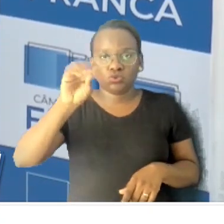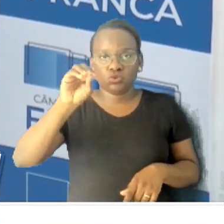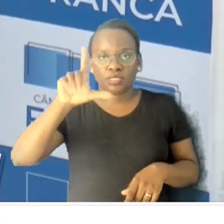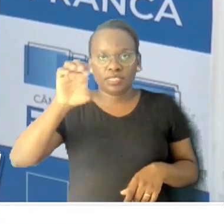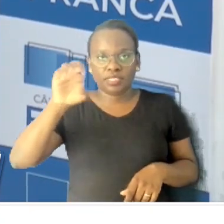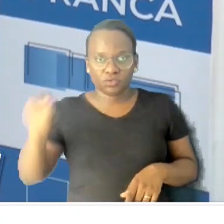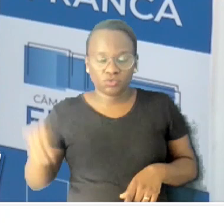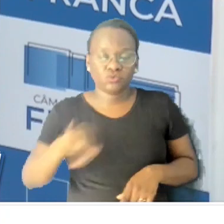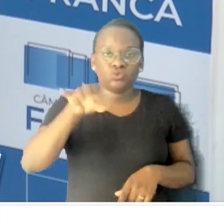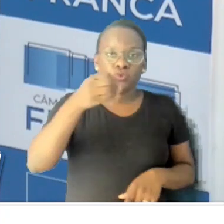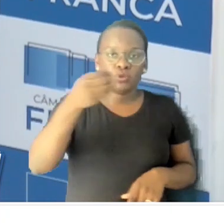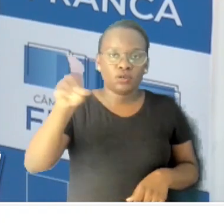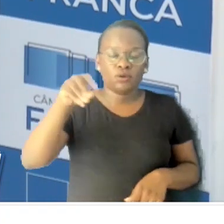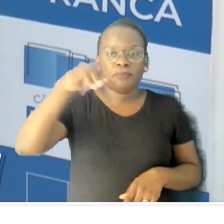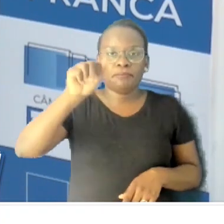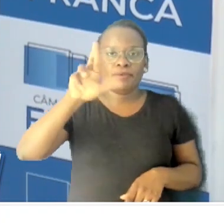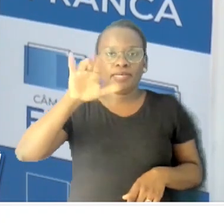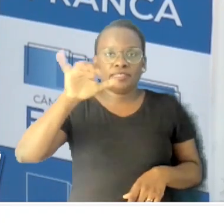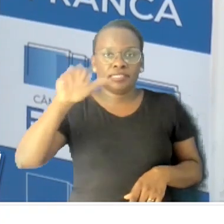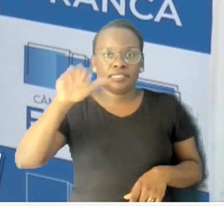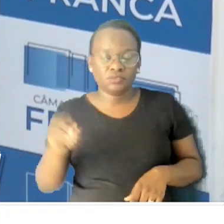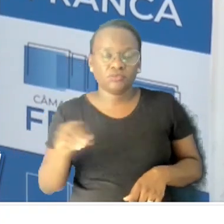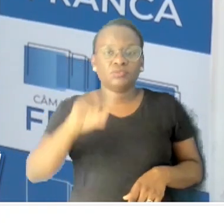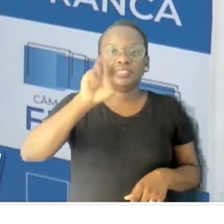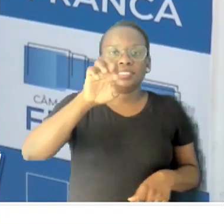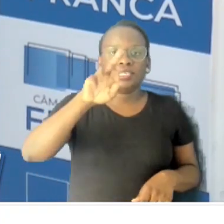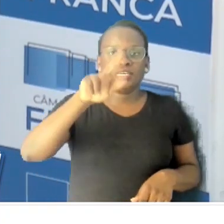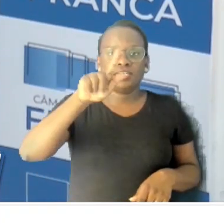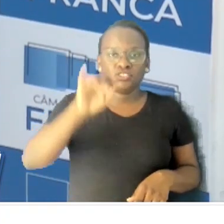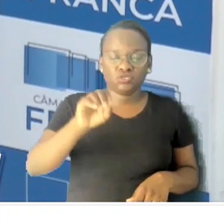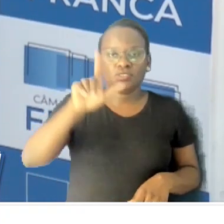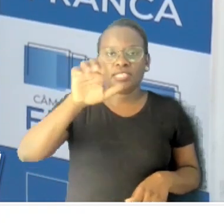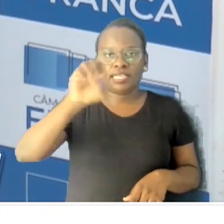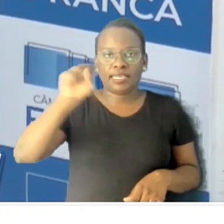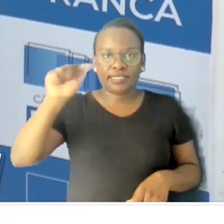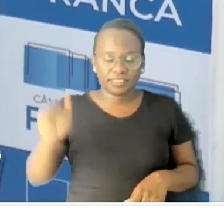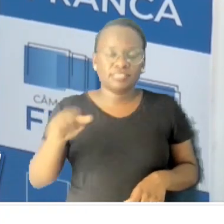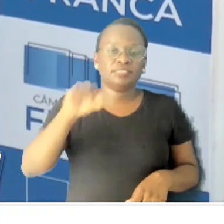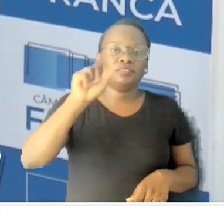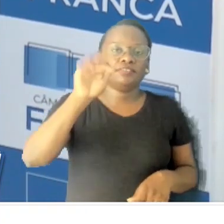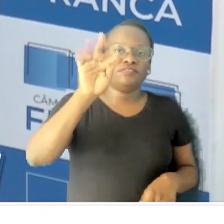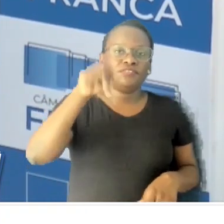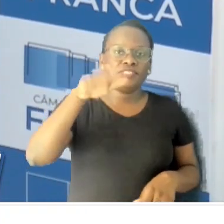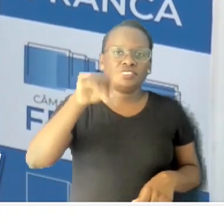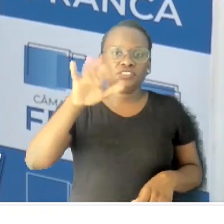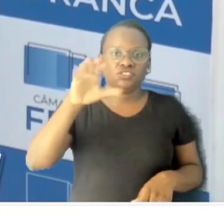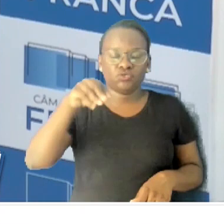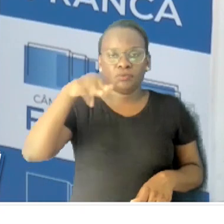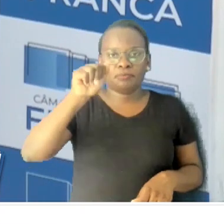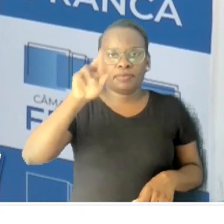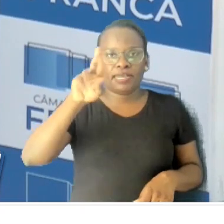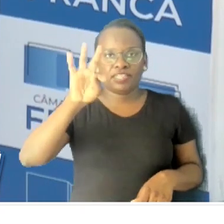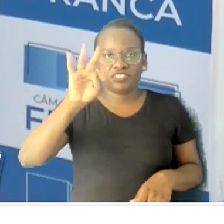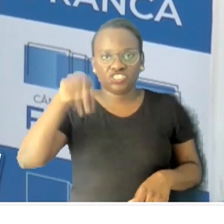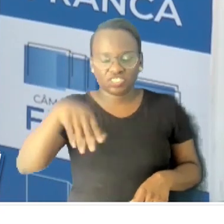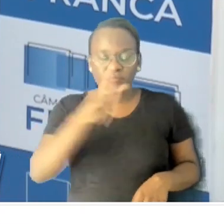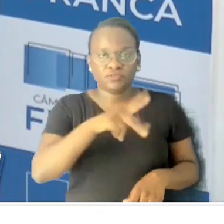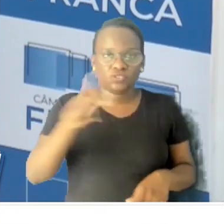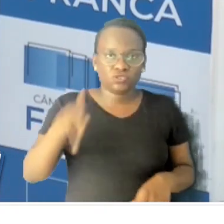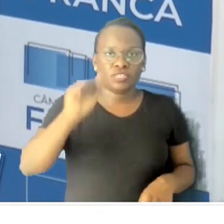Almeida, Sérgio Lessa Teixeira, Francisco Martins, professora Adelino Pasquino